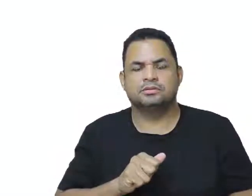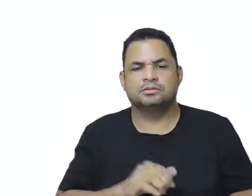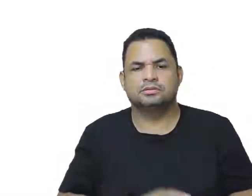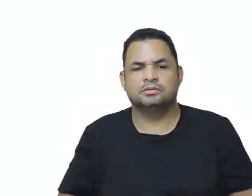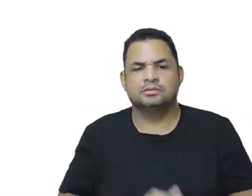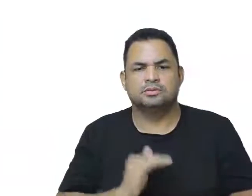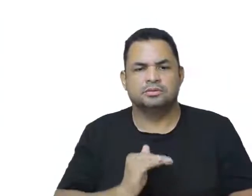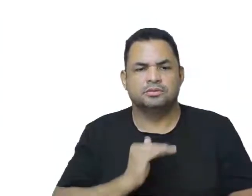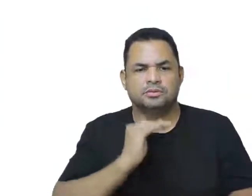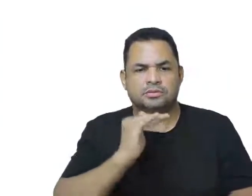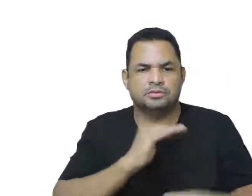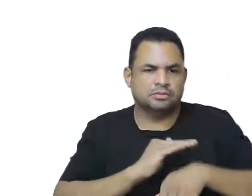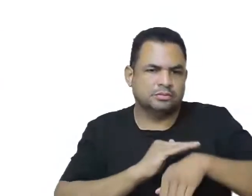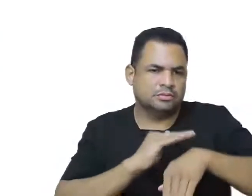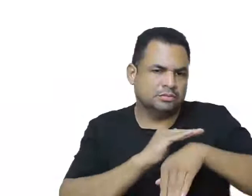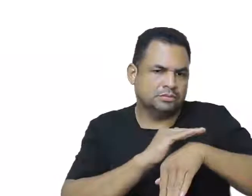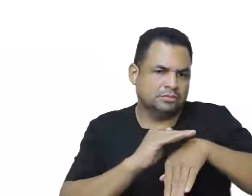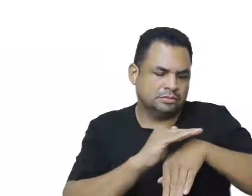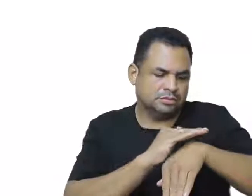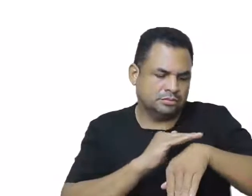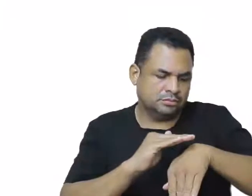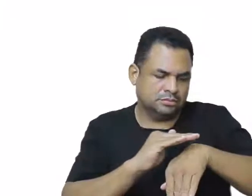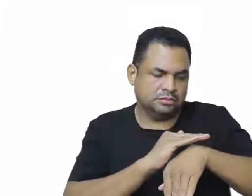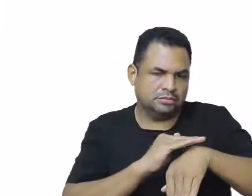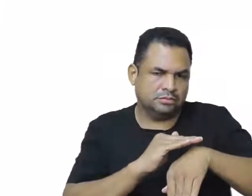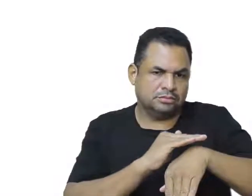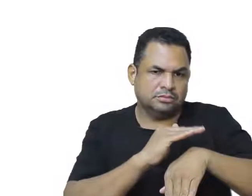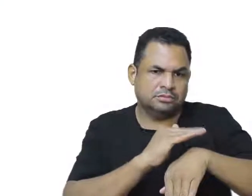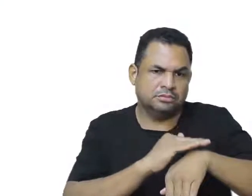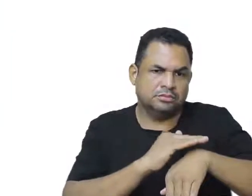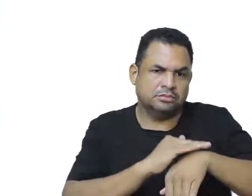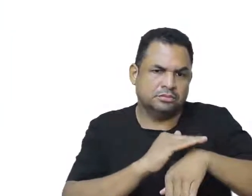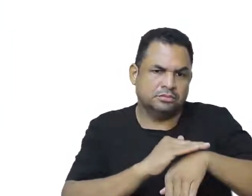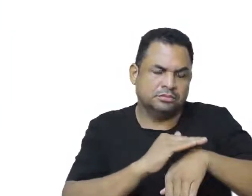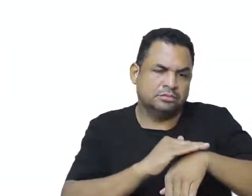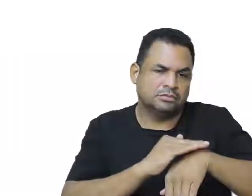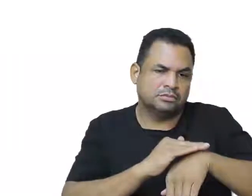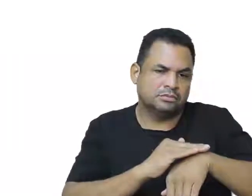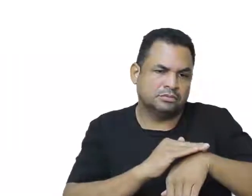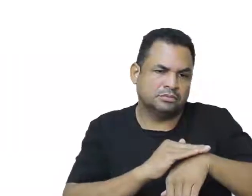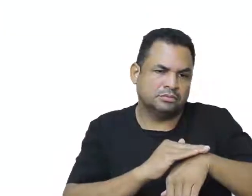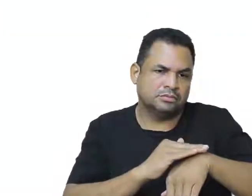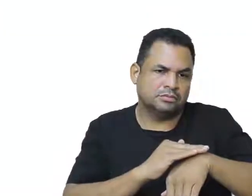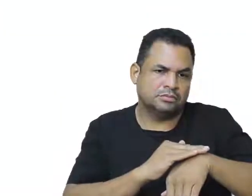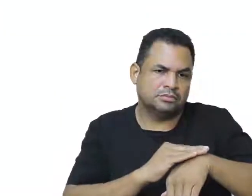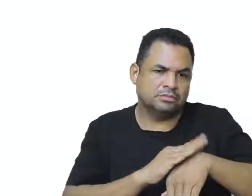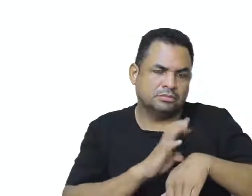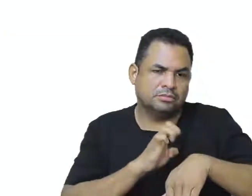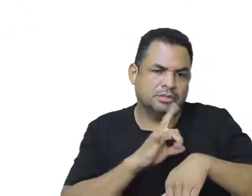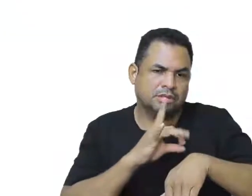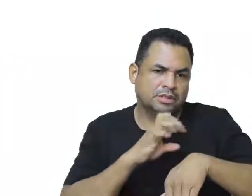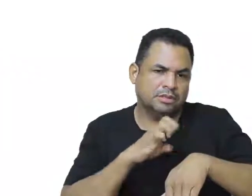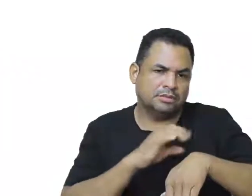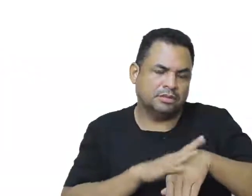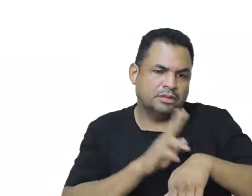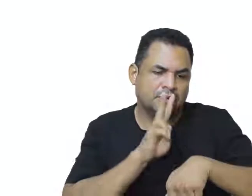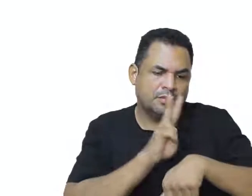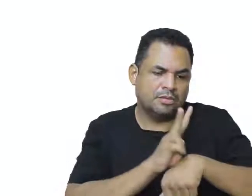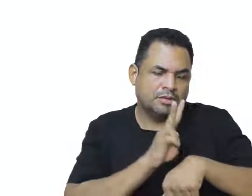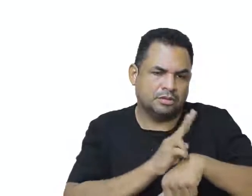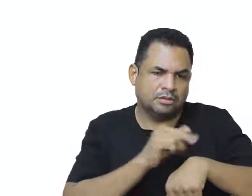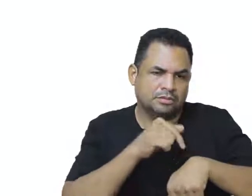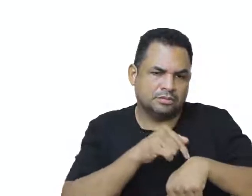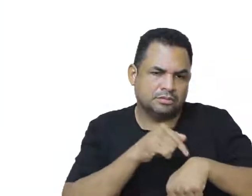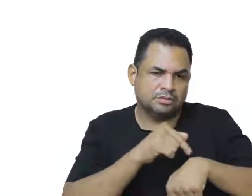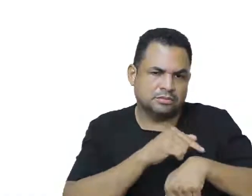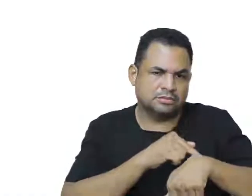bem superficial, né, da pele. Ela fica lá em cima como se fosse uma espécie de uma proteção a mais. Aqui